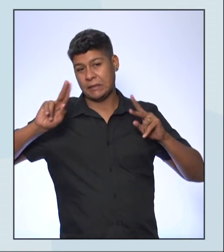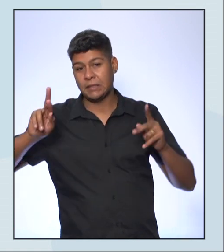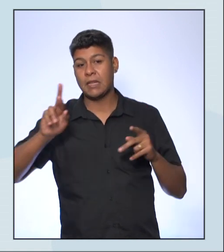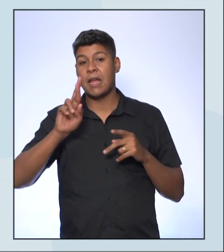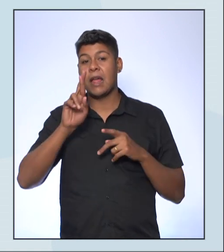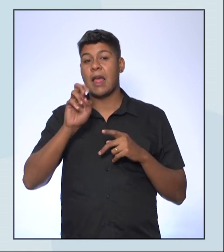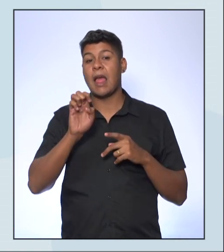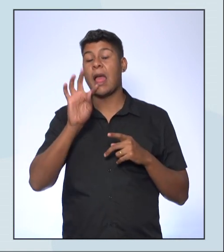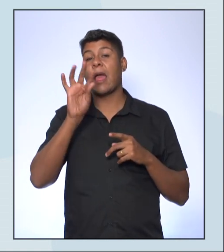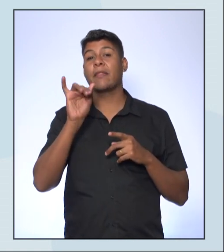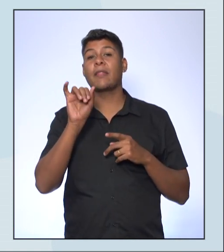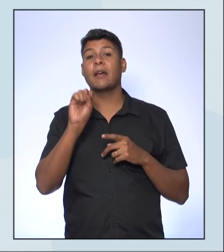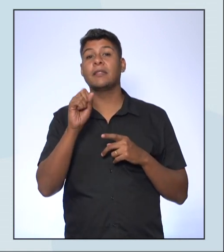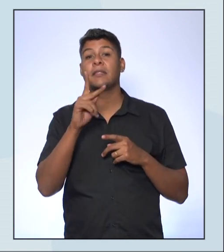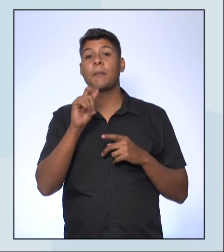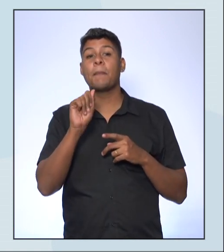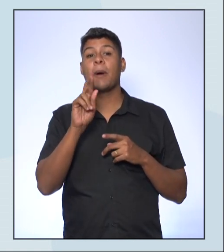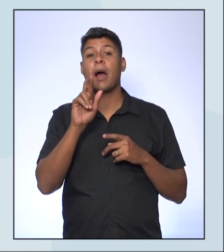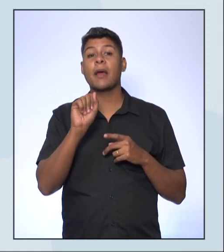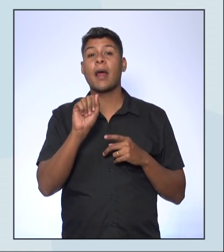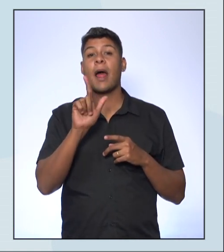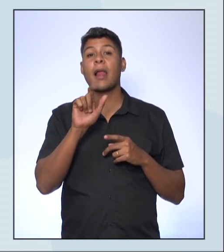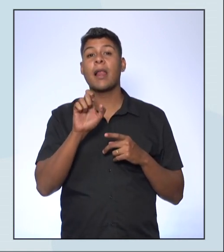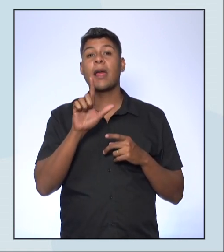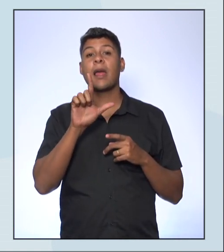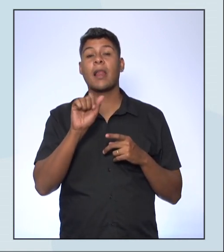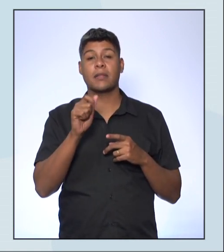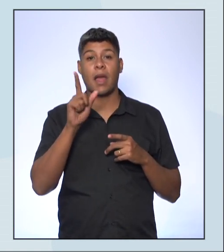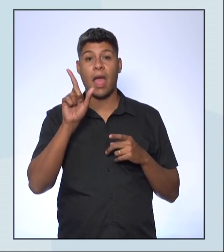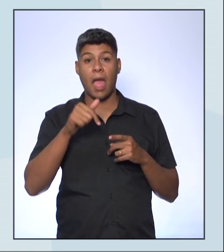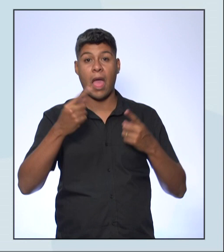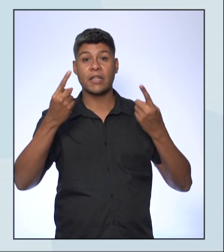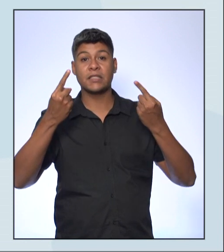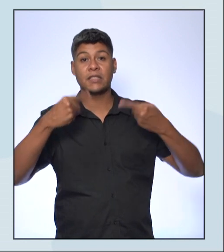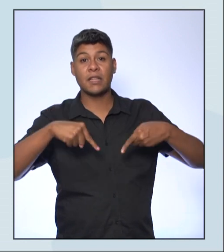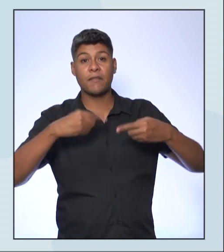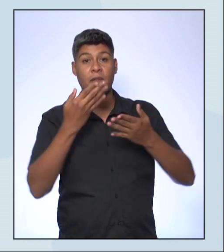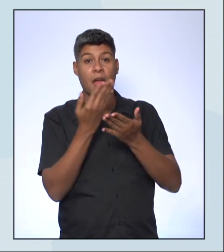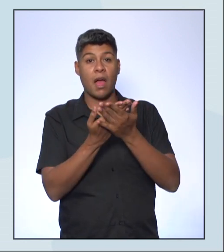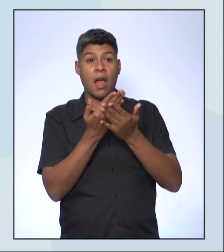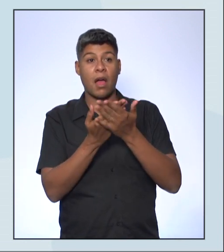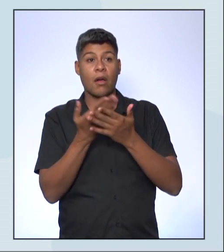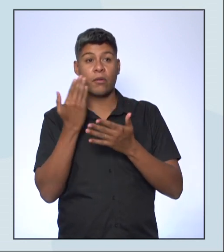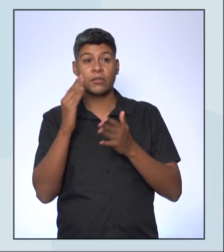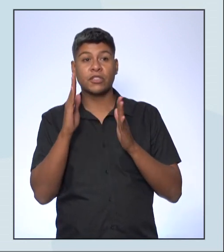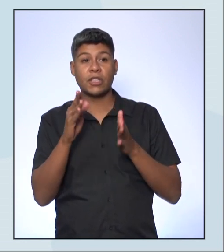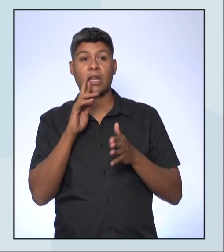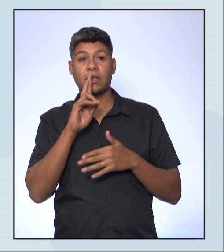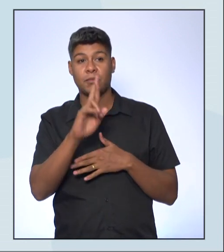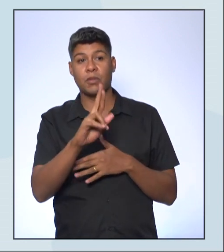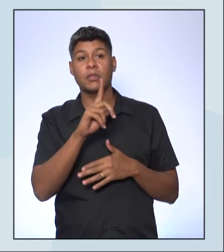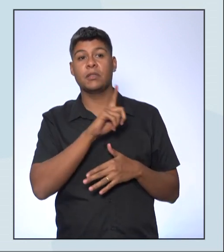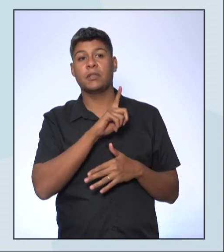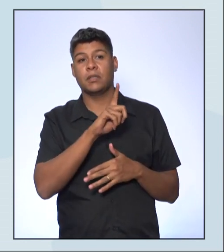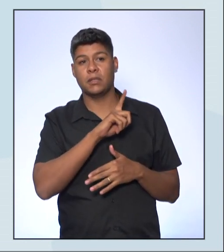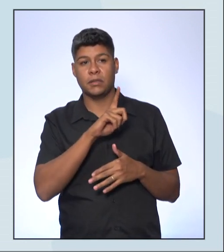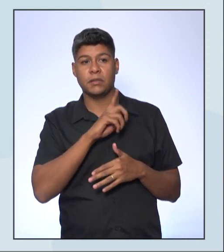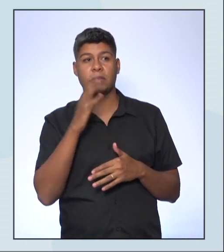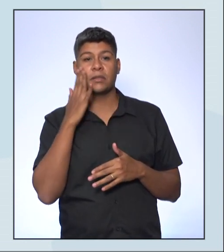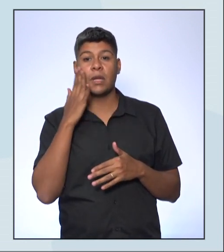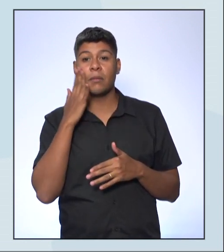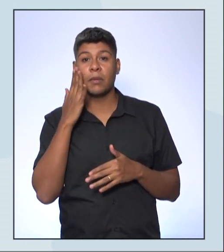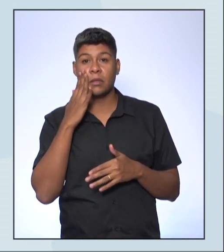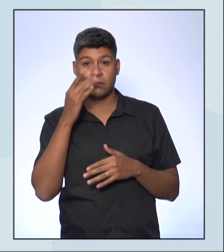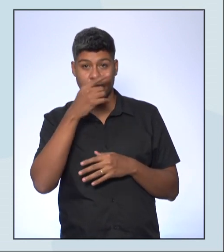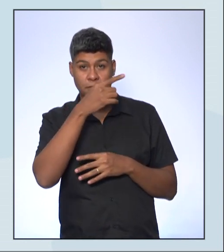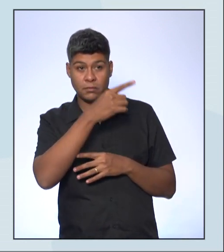paralela, né? Ah, esse exercício foi um desafio, não foi? Isso. Que a gente passou na última aula. Tem até a resposta dele lá, não foi? Isso mesmo. Nesse daí,